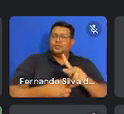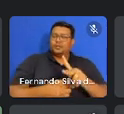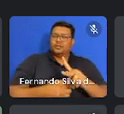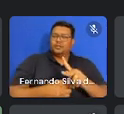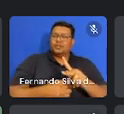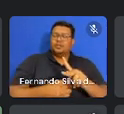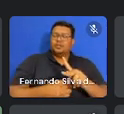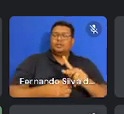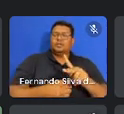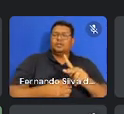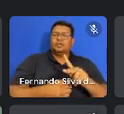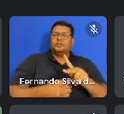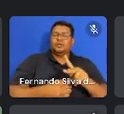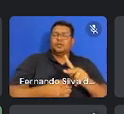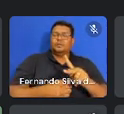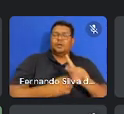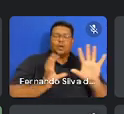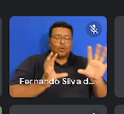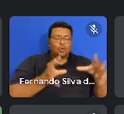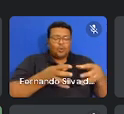Então, esse meu conjunto